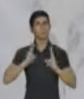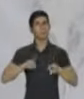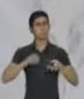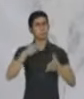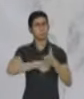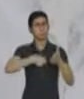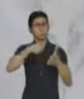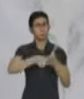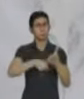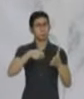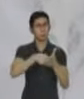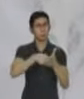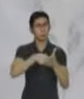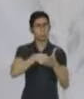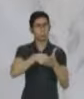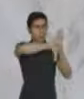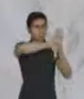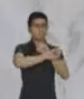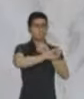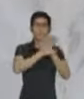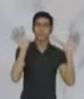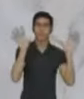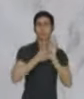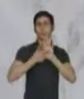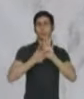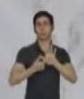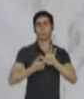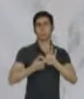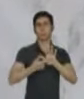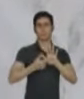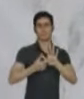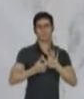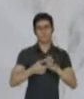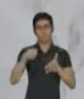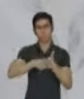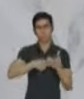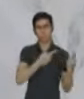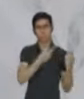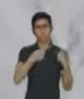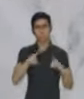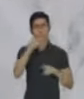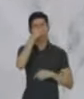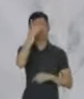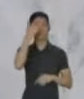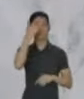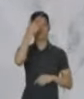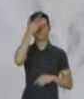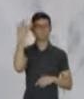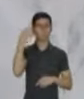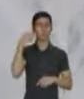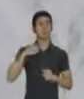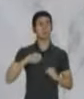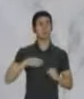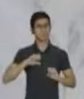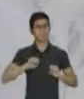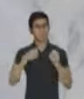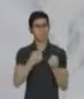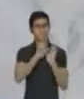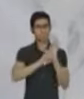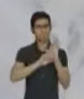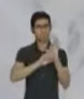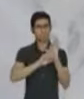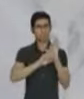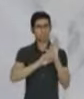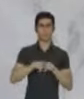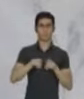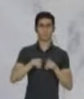hediondo contra quem defende direitos humanos no brasil e vamos continuar nossa luta para a construção ea organização do povo brasileiro aqui